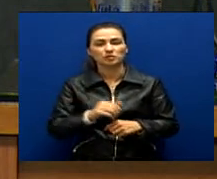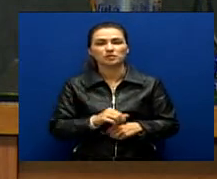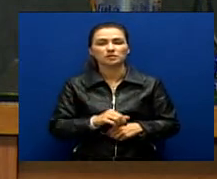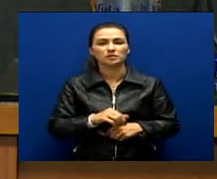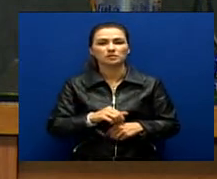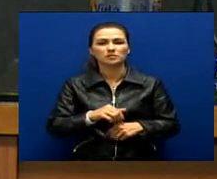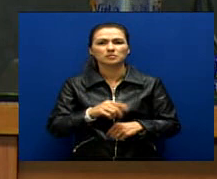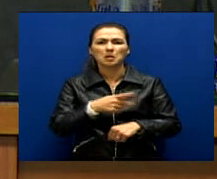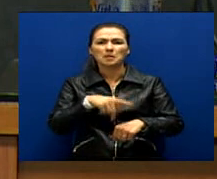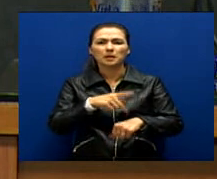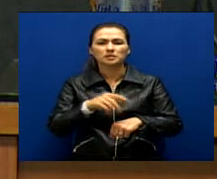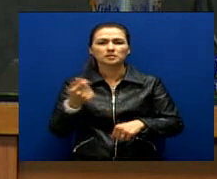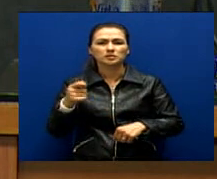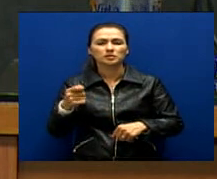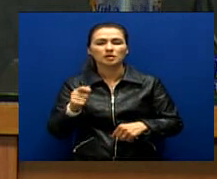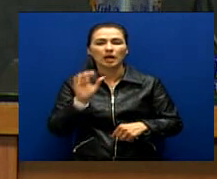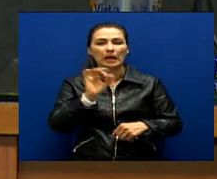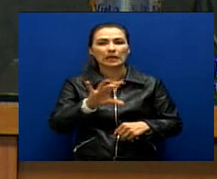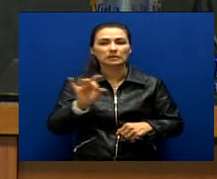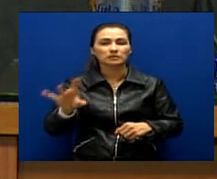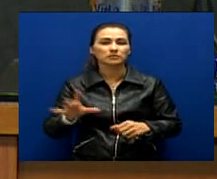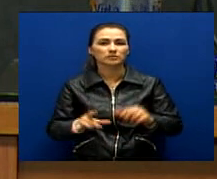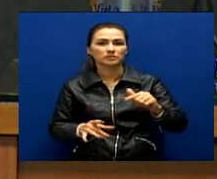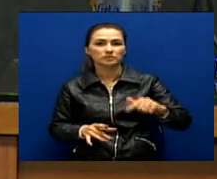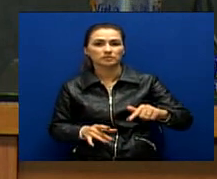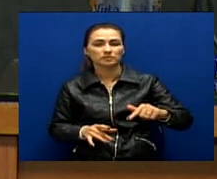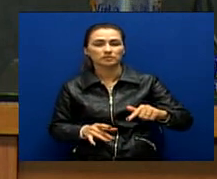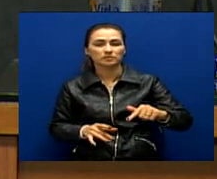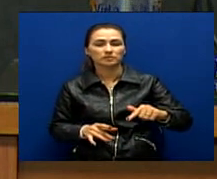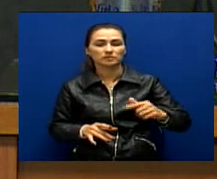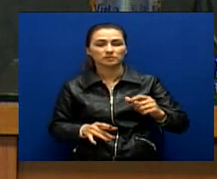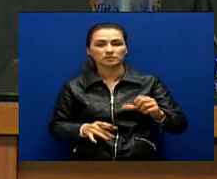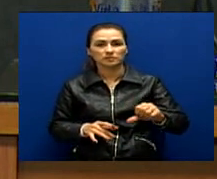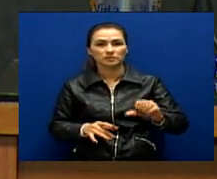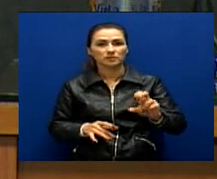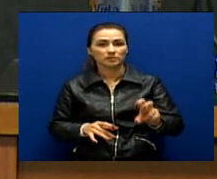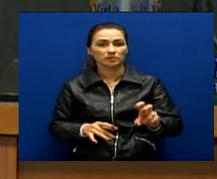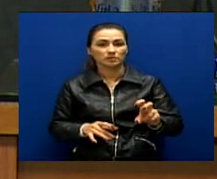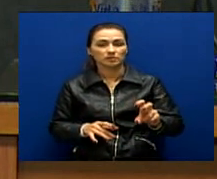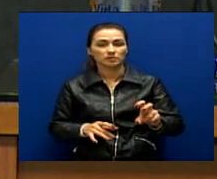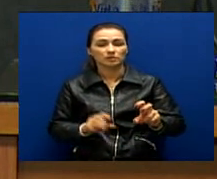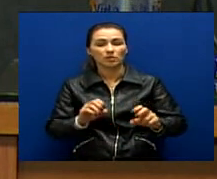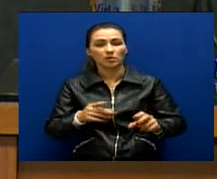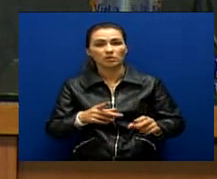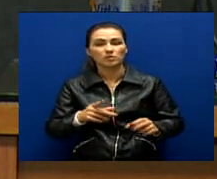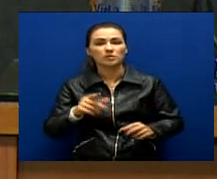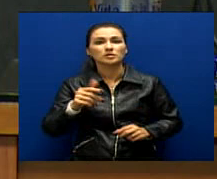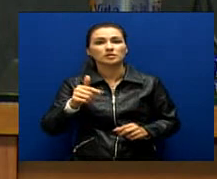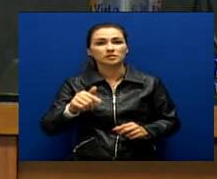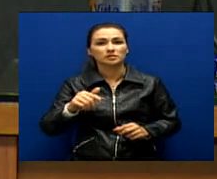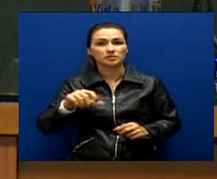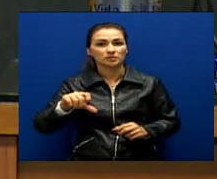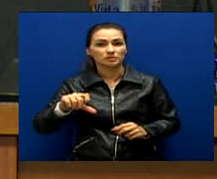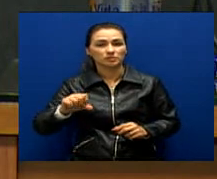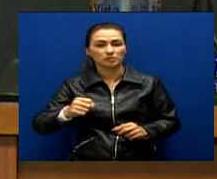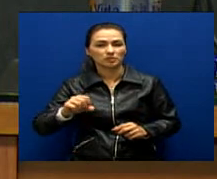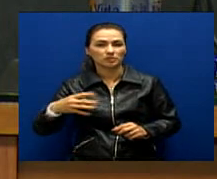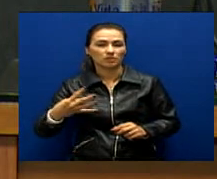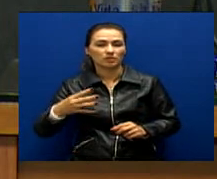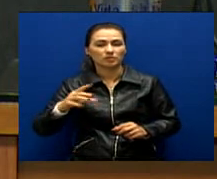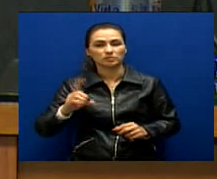gastaram respectivamente 7 195 mil 167 dólares têm menos direito que o brasil